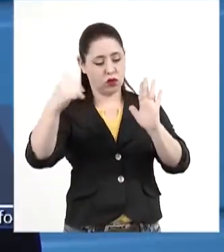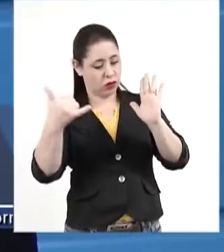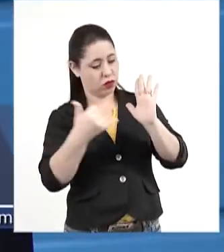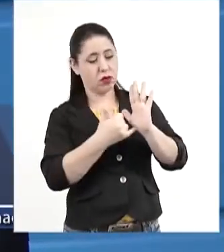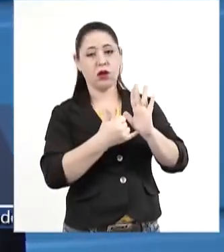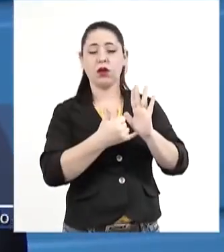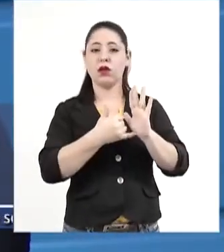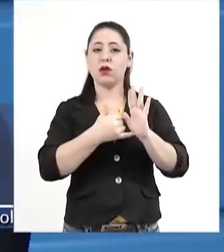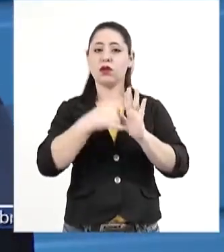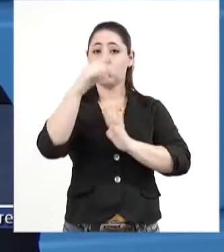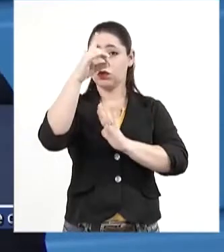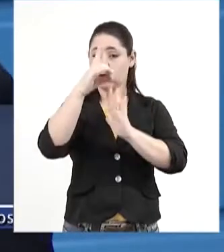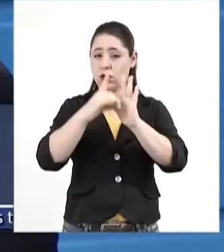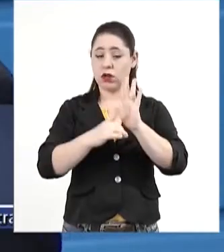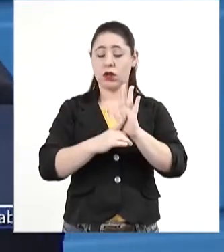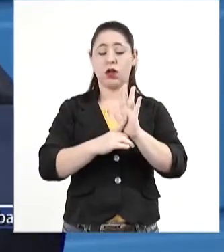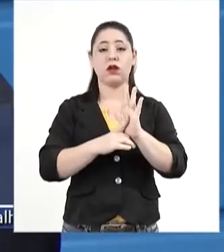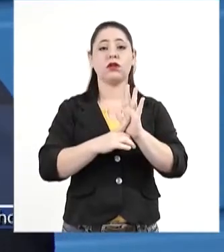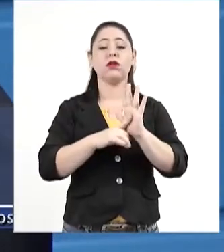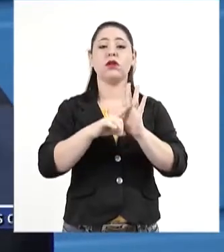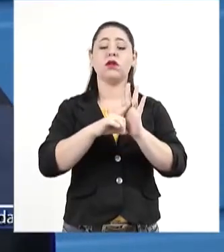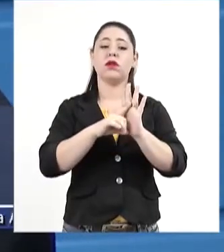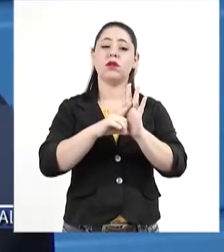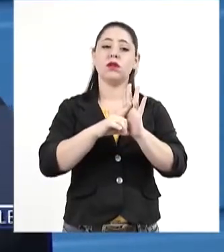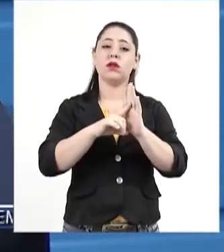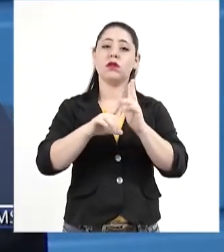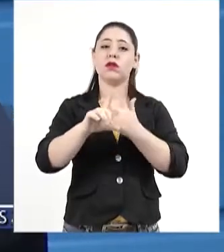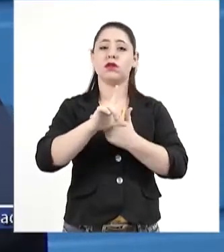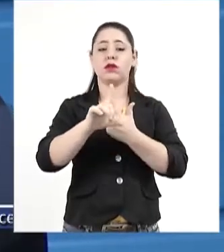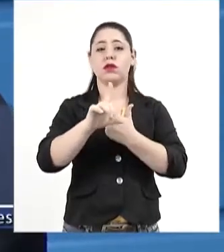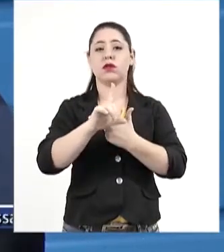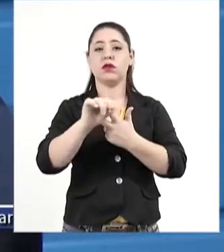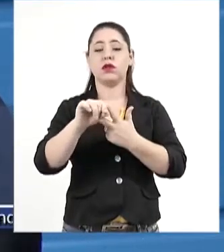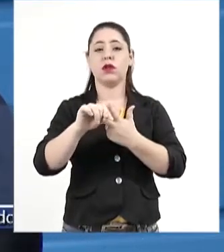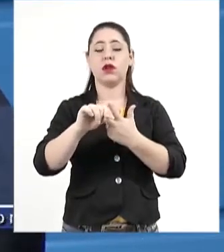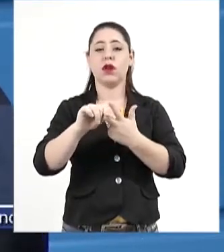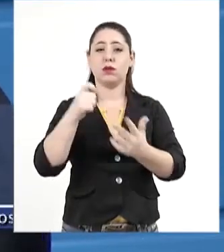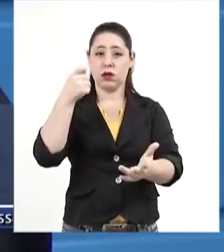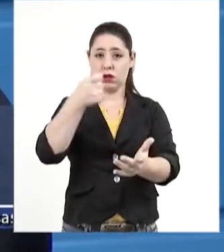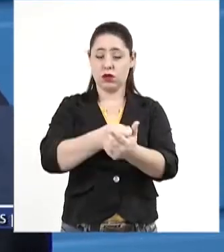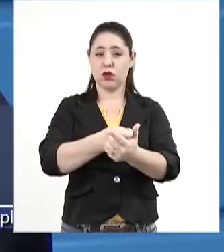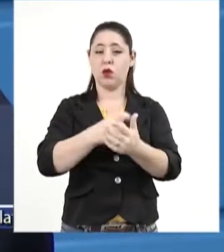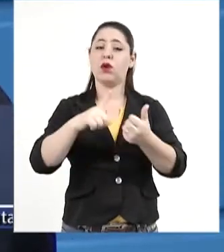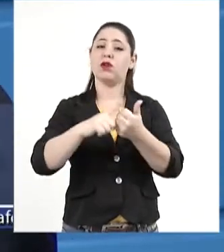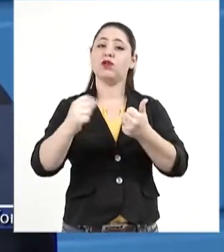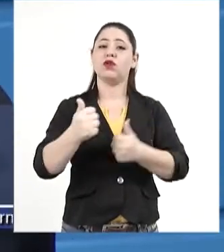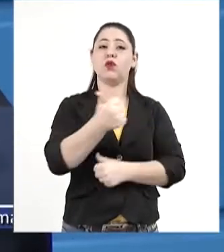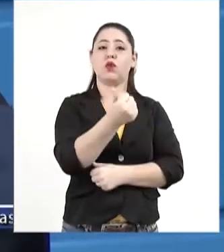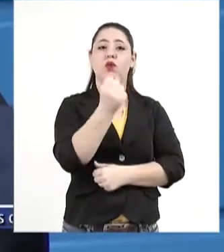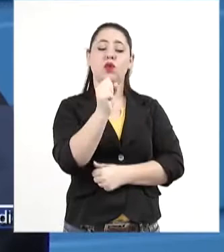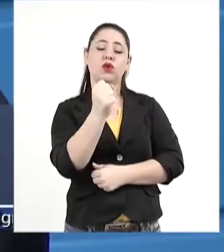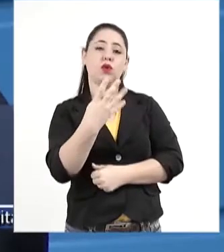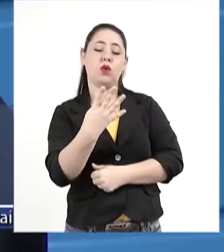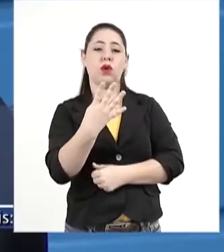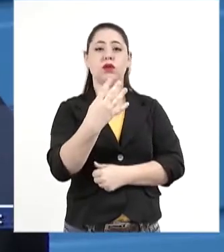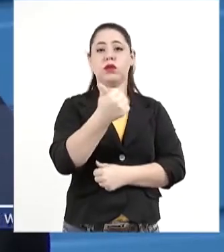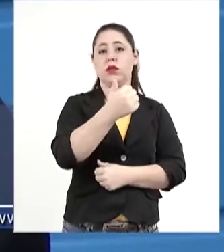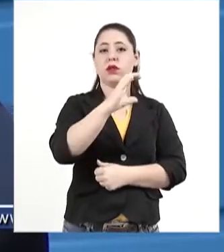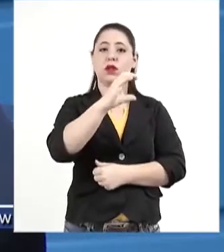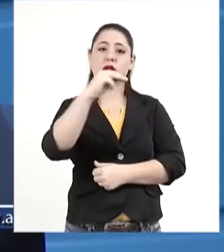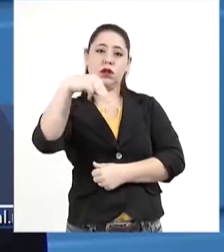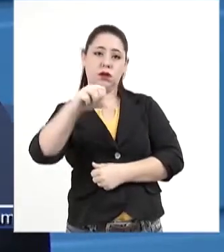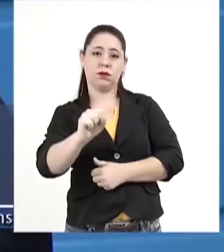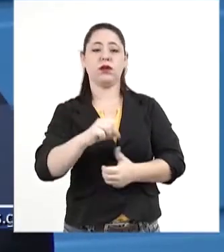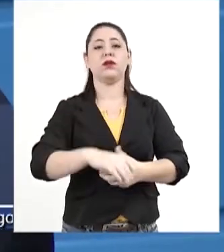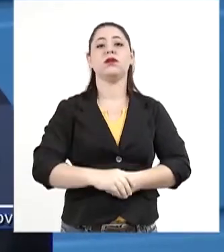decreto legislativo que susta a aplicação do artigo 184 do regulamento do ICMS, regido